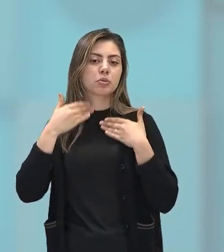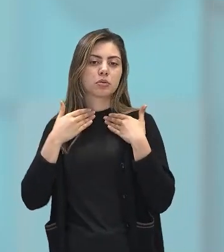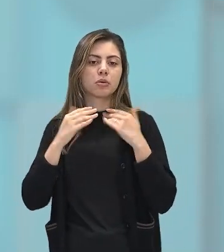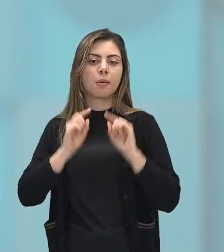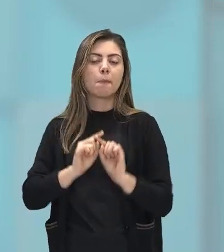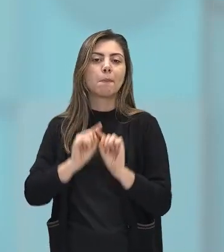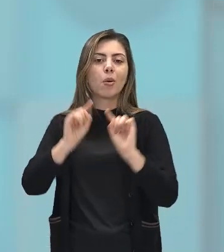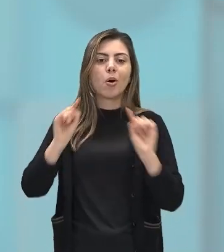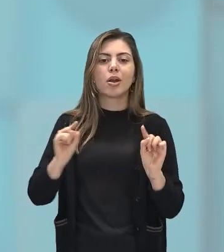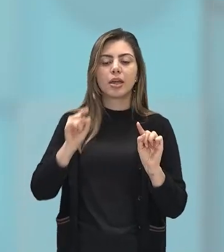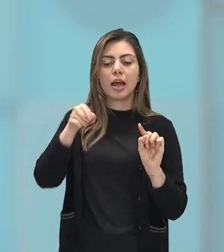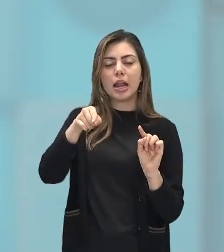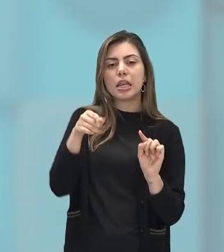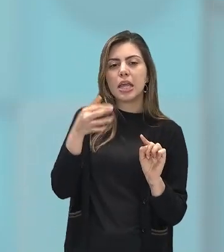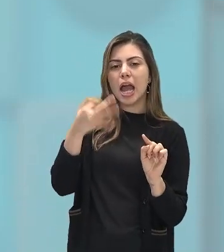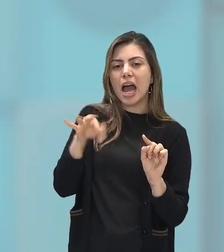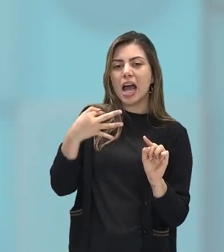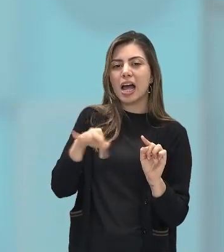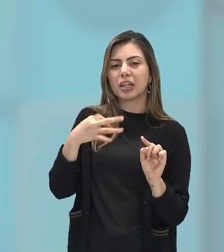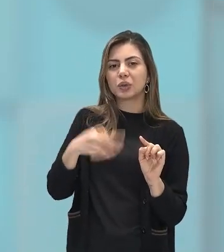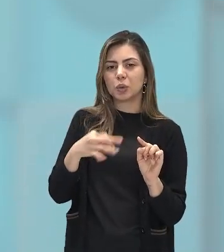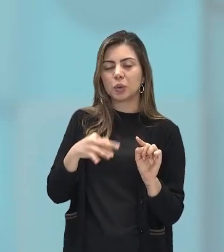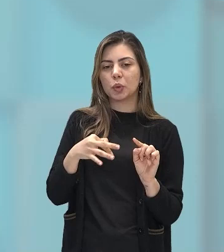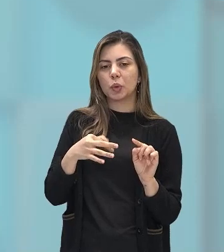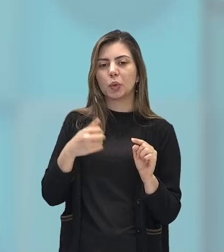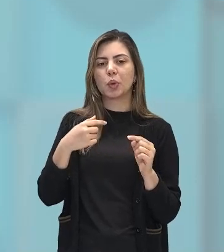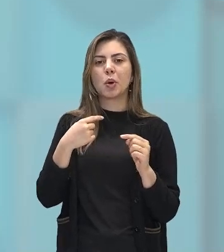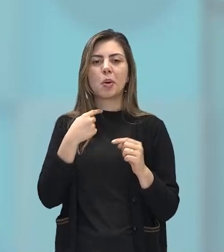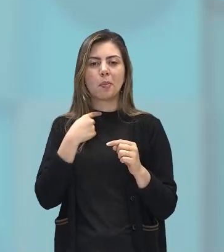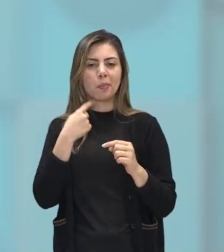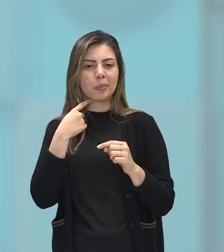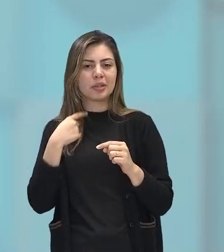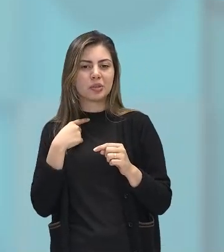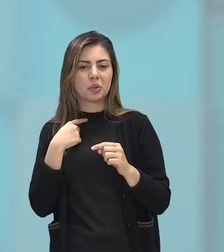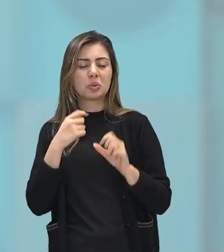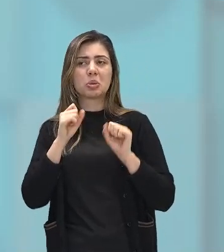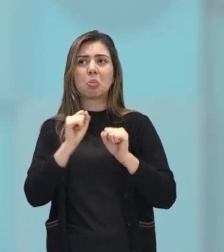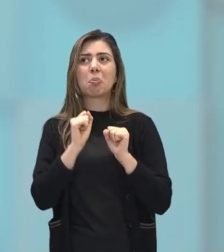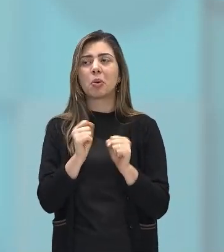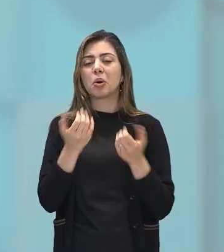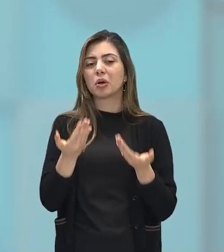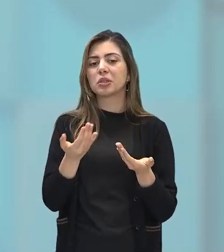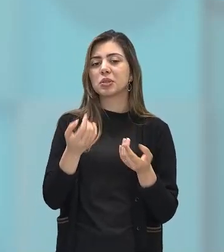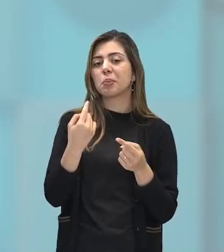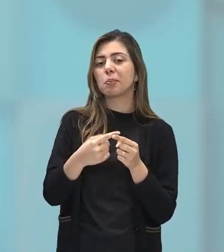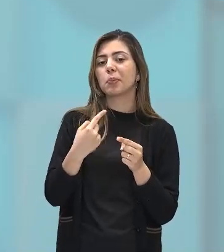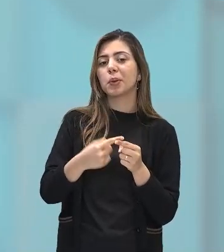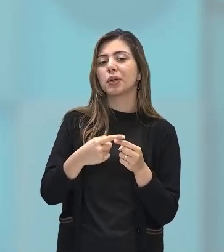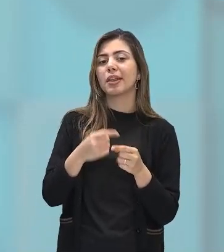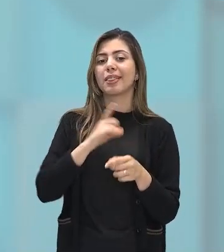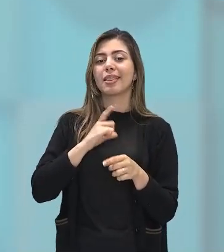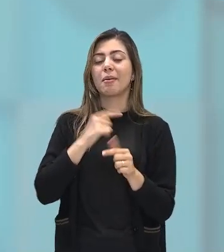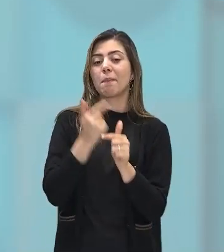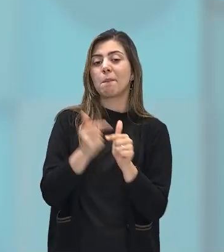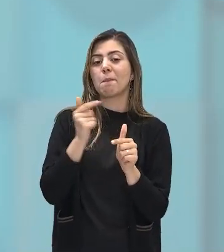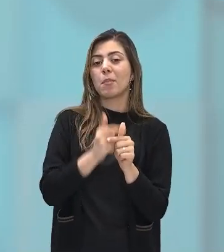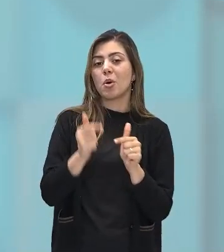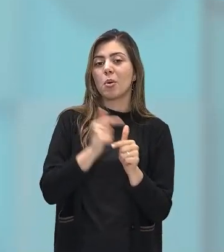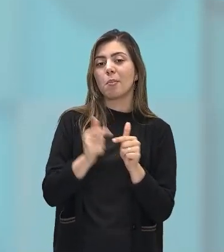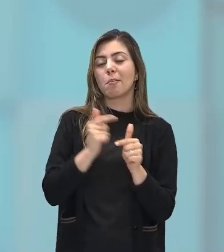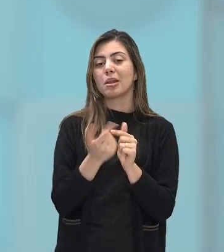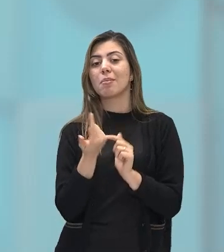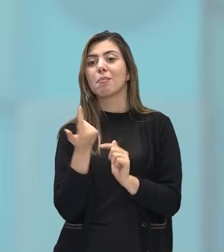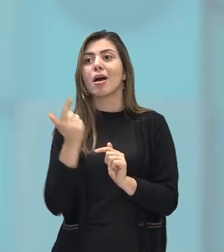problema dessa dor que estava sendo apresentada no pescoço pode ser por conta de um problema que estava distante